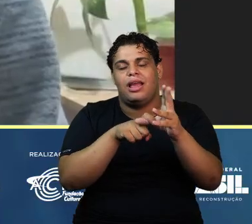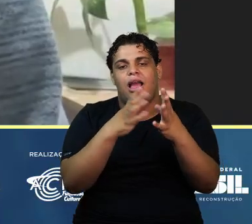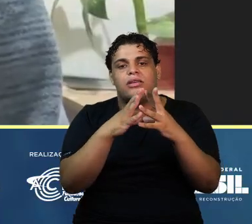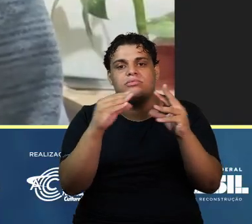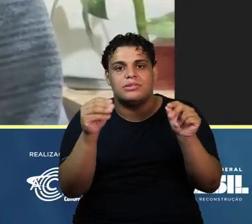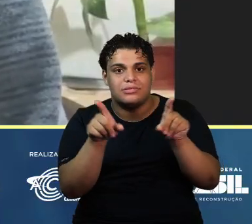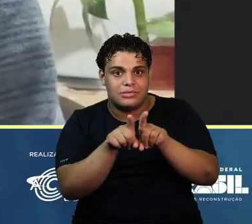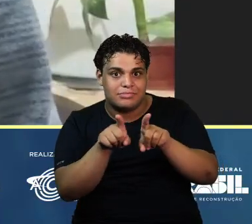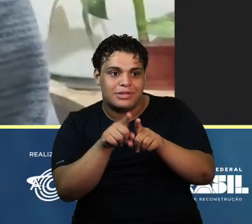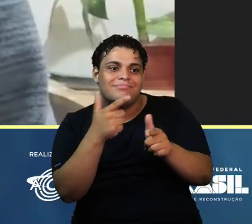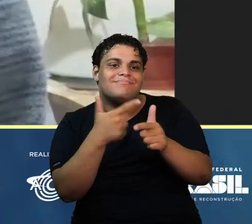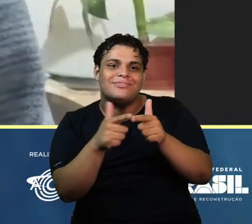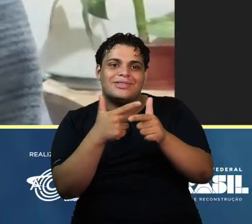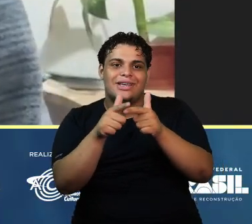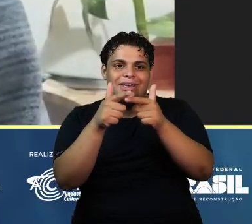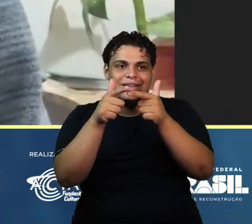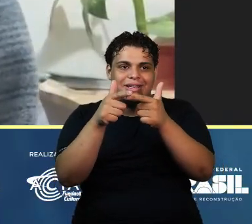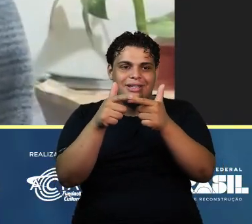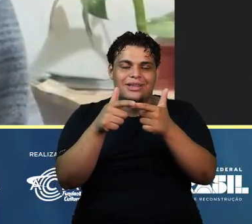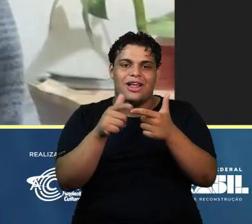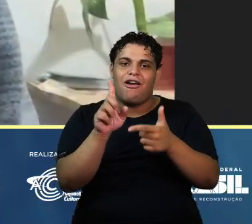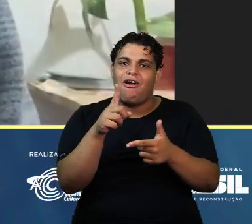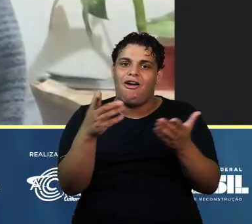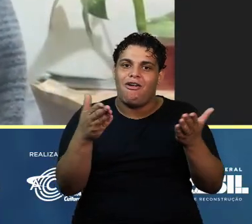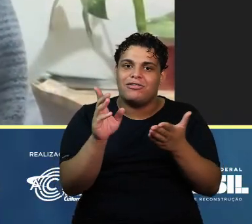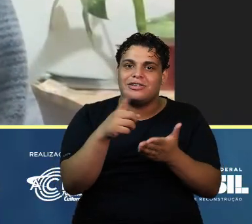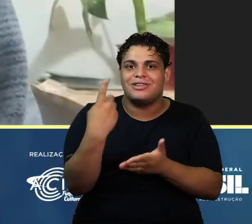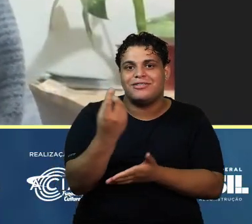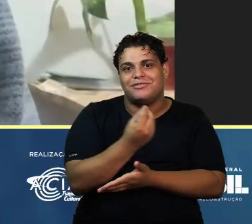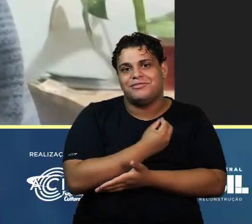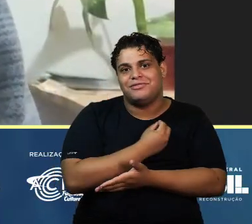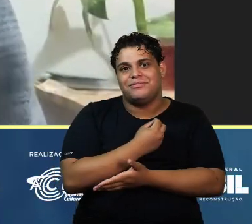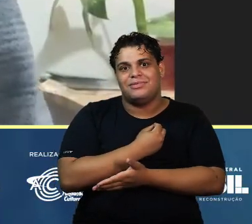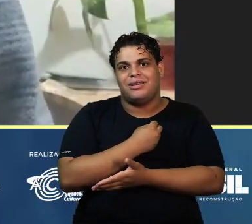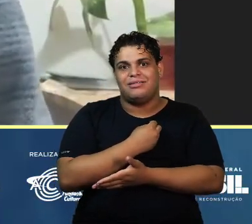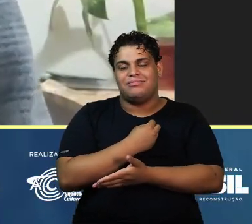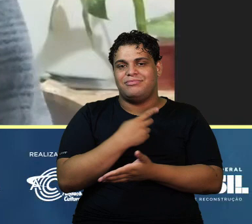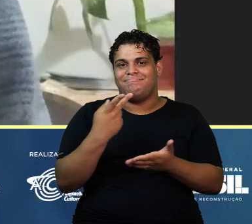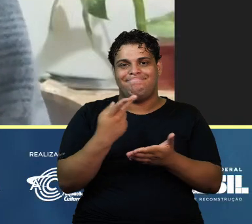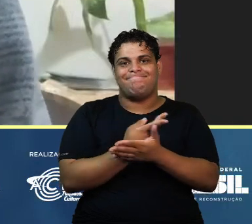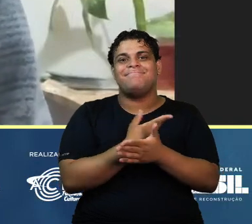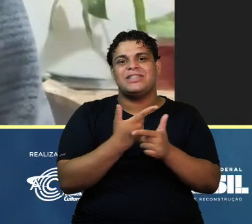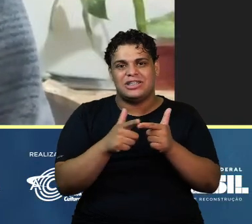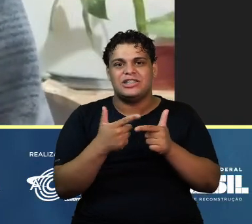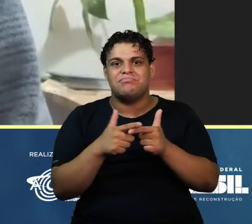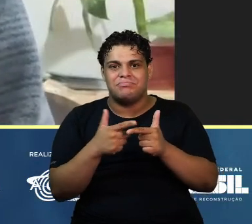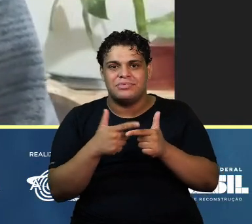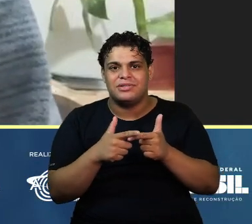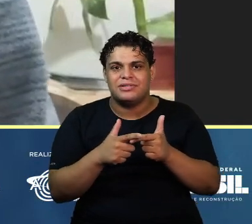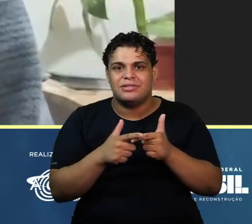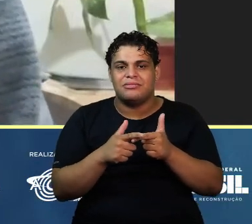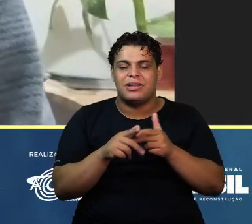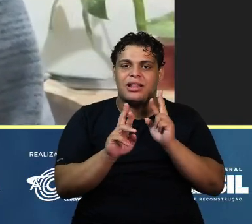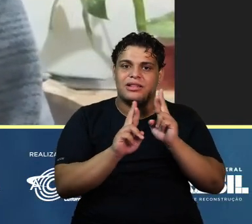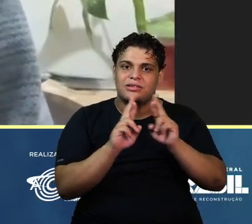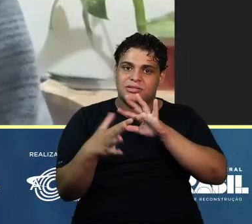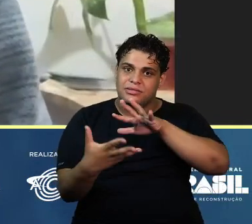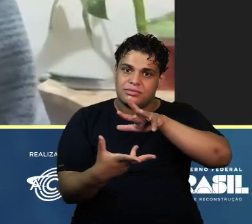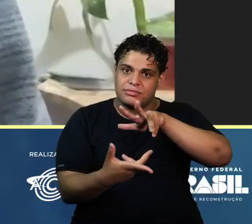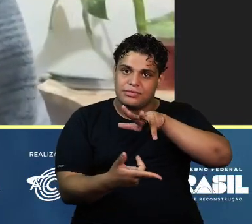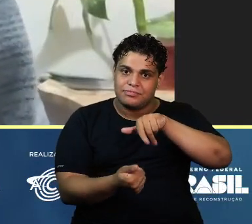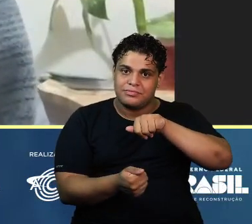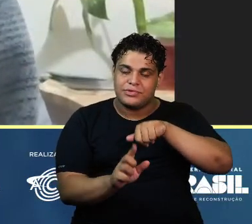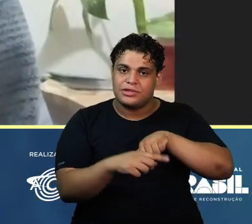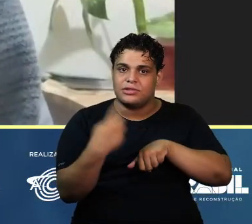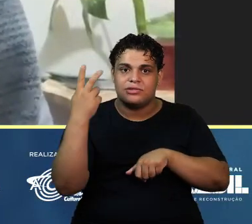Então, hoje a gente está vivendo uma situação crítica em relação ao meio ambiente, né? A gente